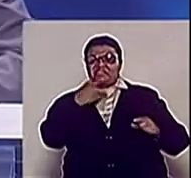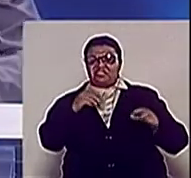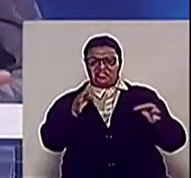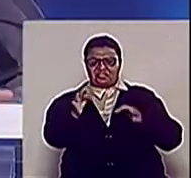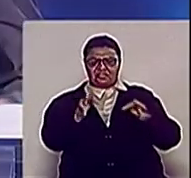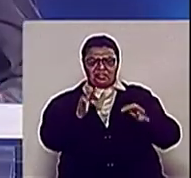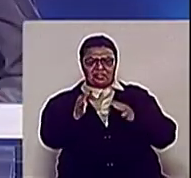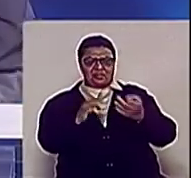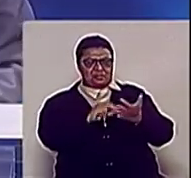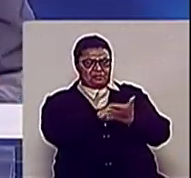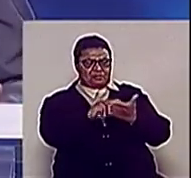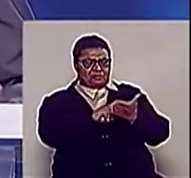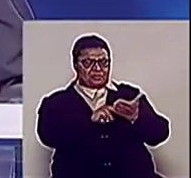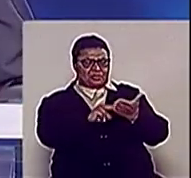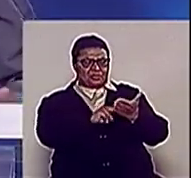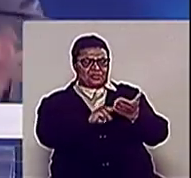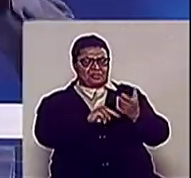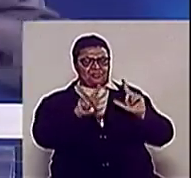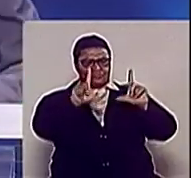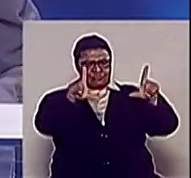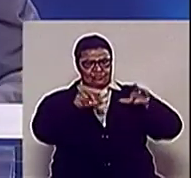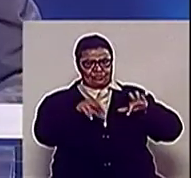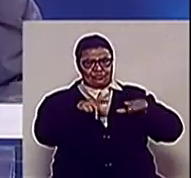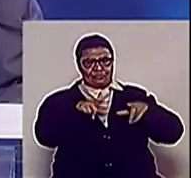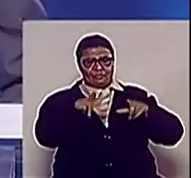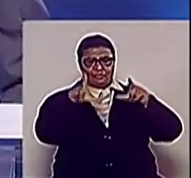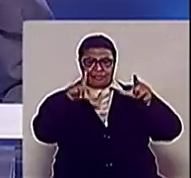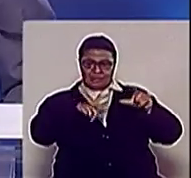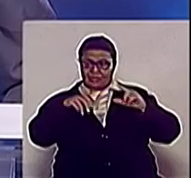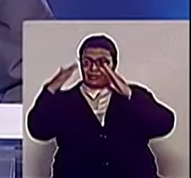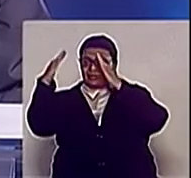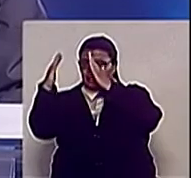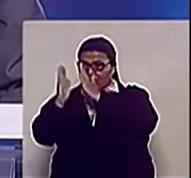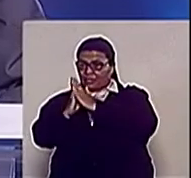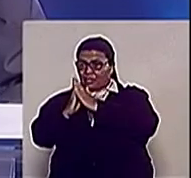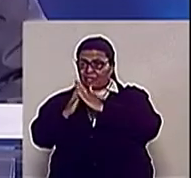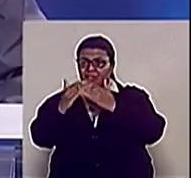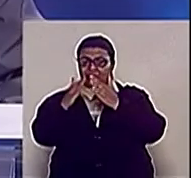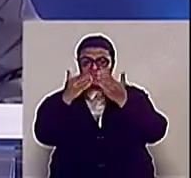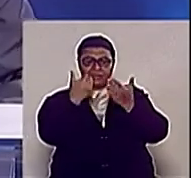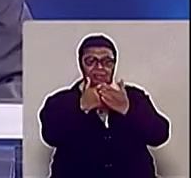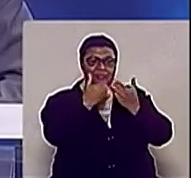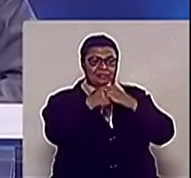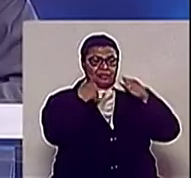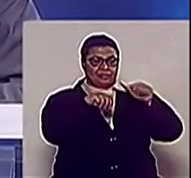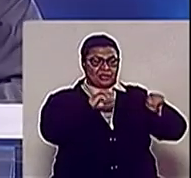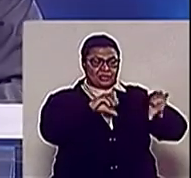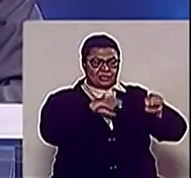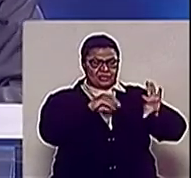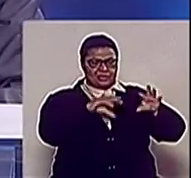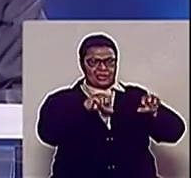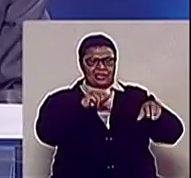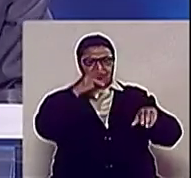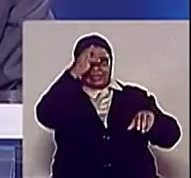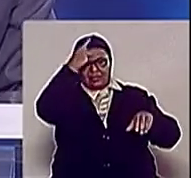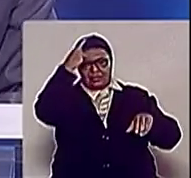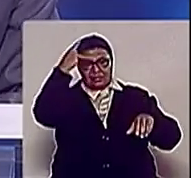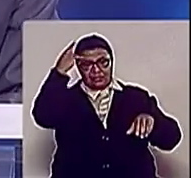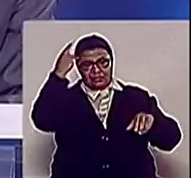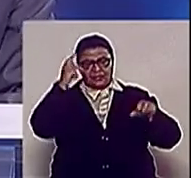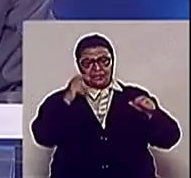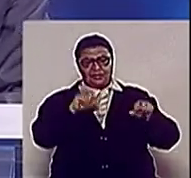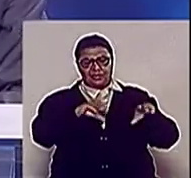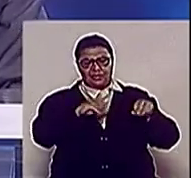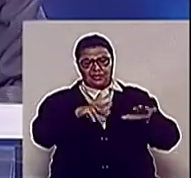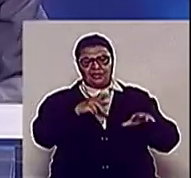em celular, isso está em casa. A escola tem que voltar a ensinar. Botar na lousa. A criança tem que copiar. A criança sai dessa